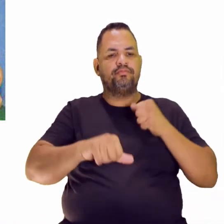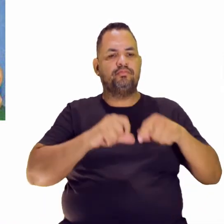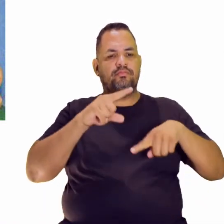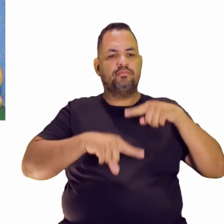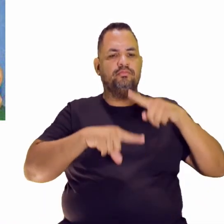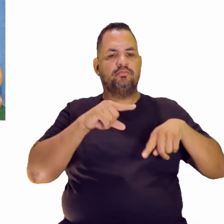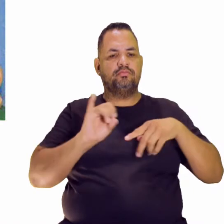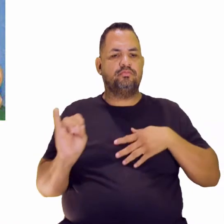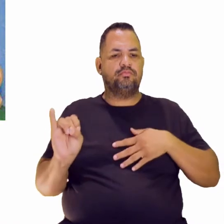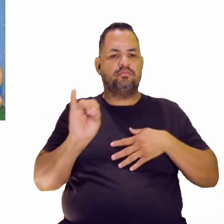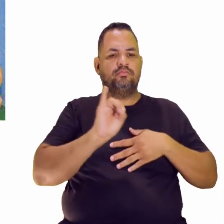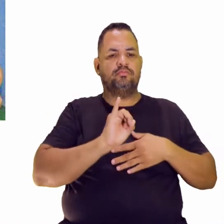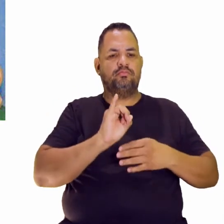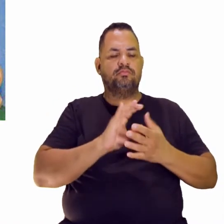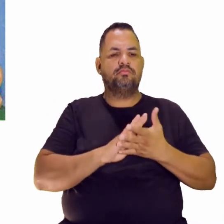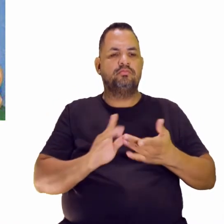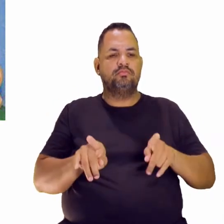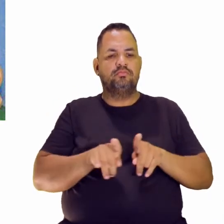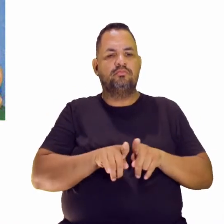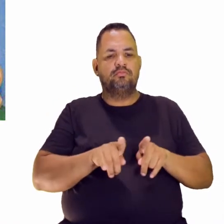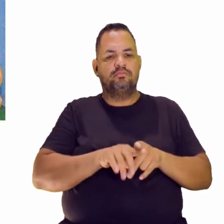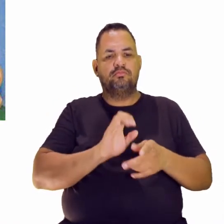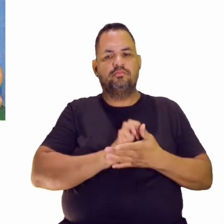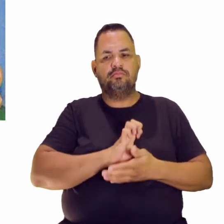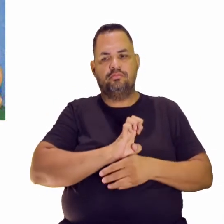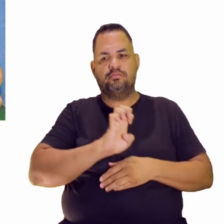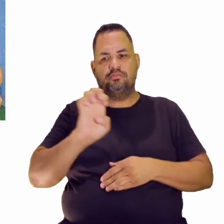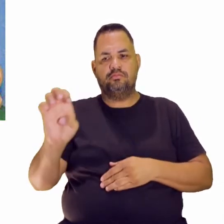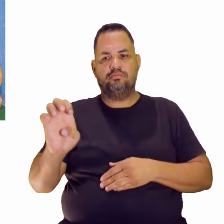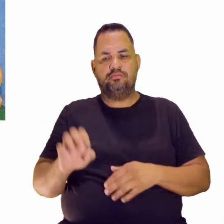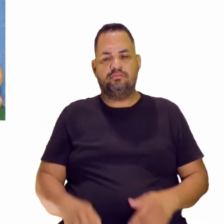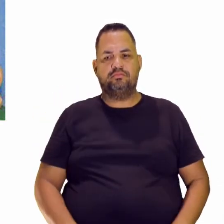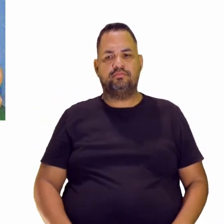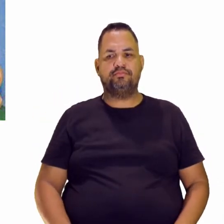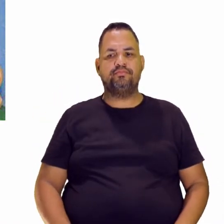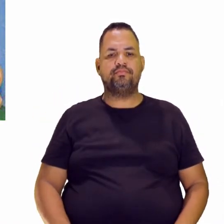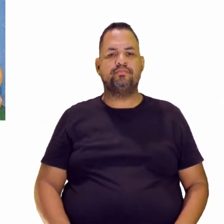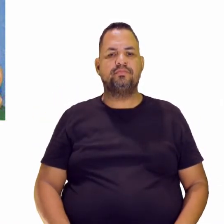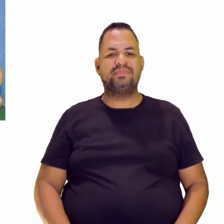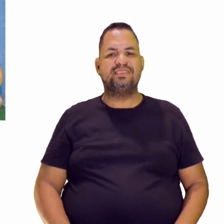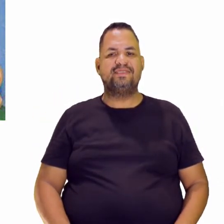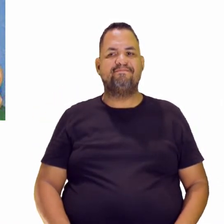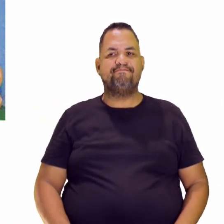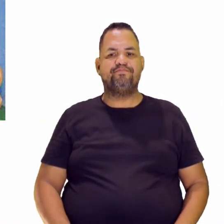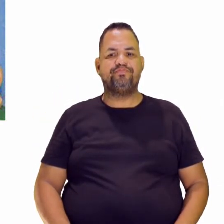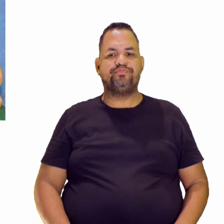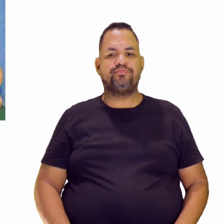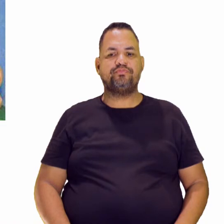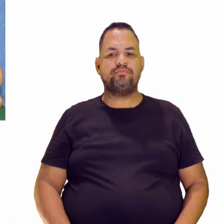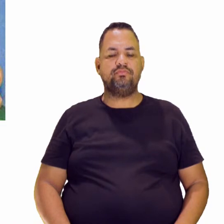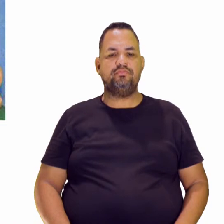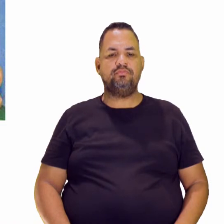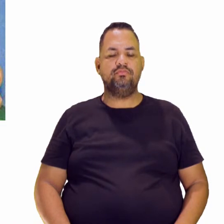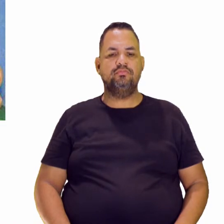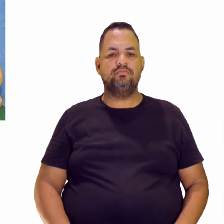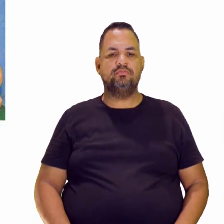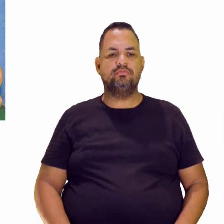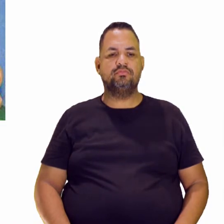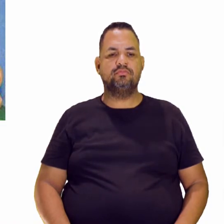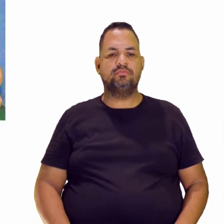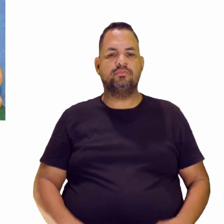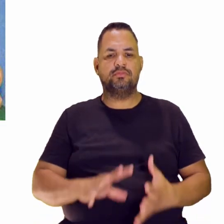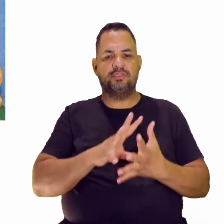transformando o produto importado em exportável. Ou seja, em vez